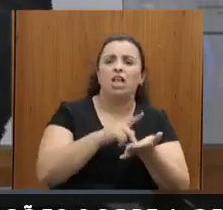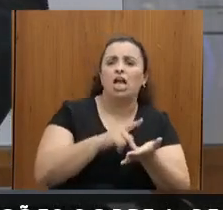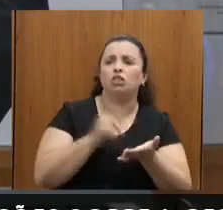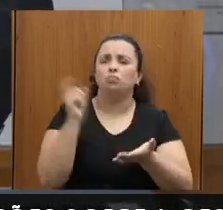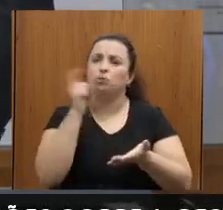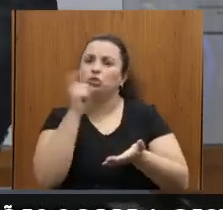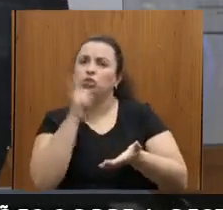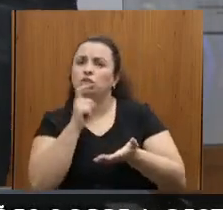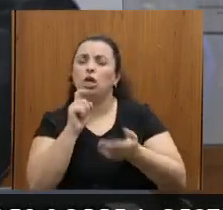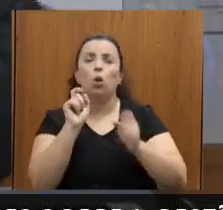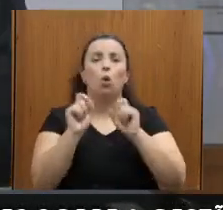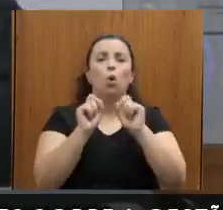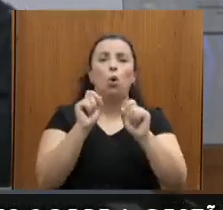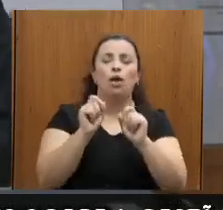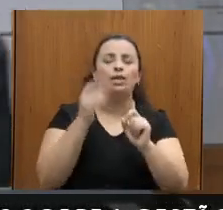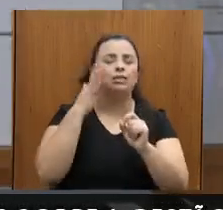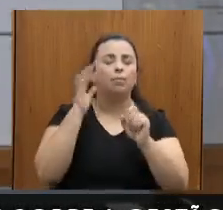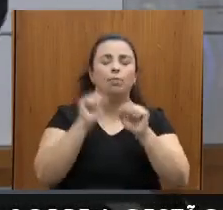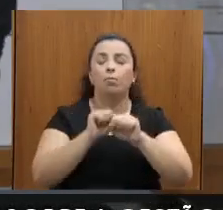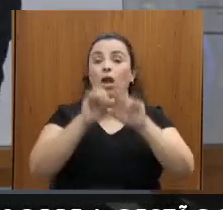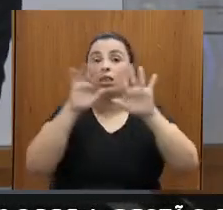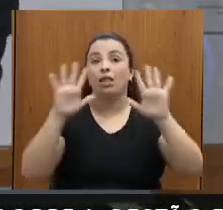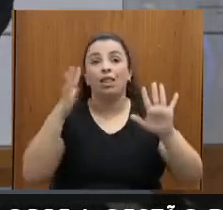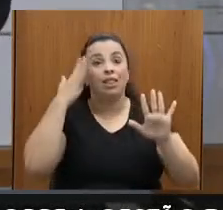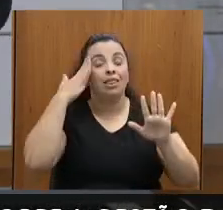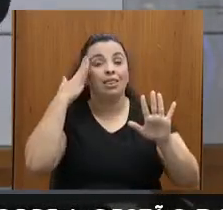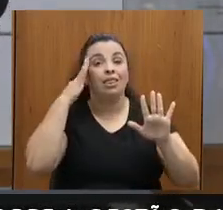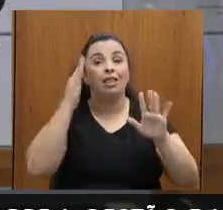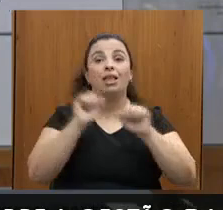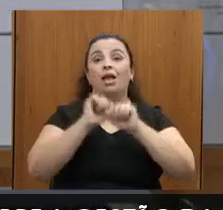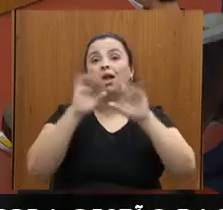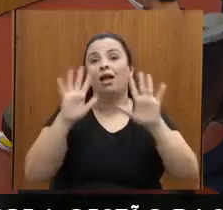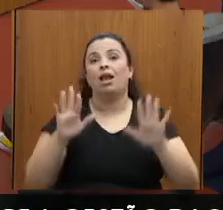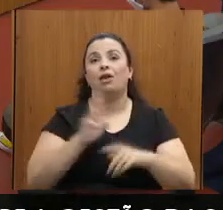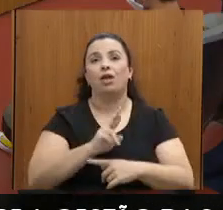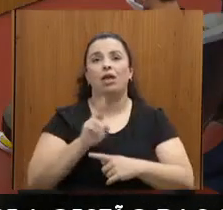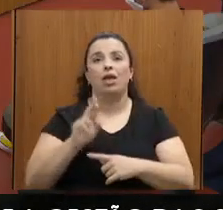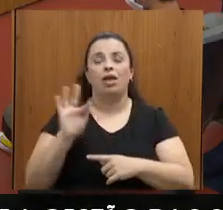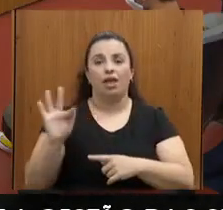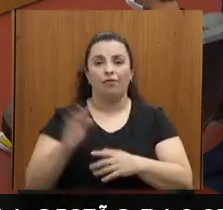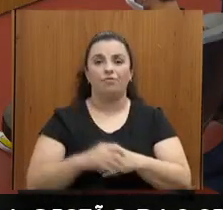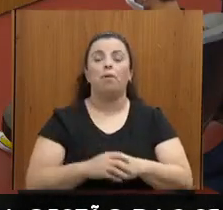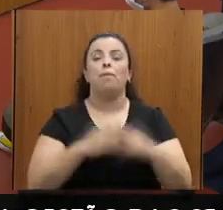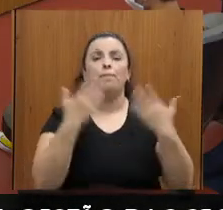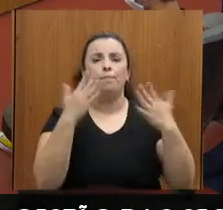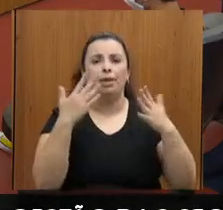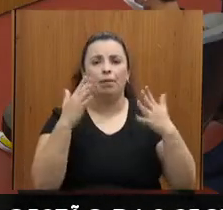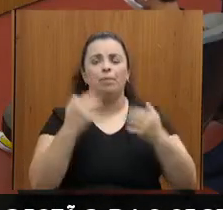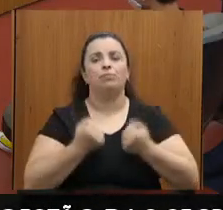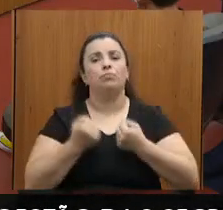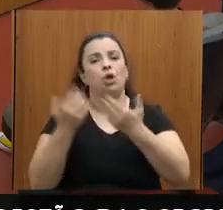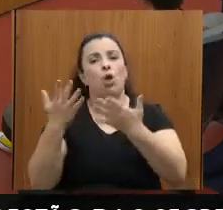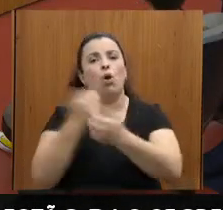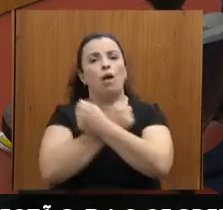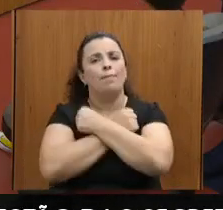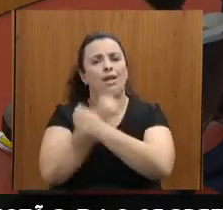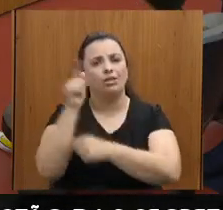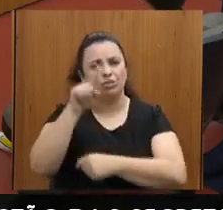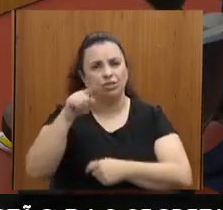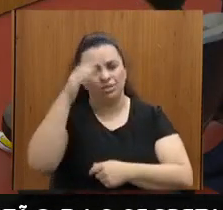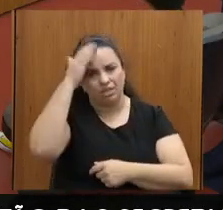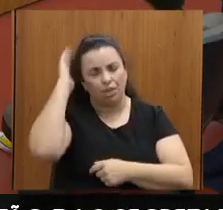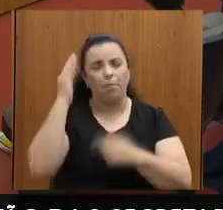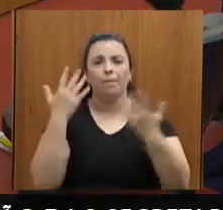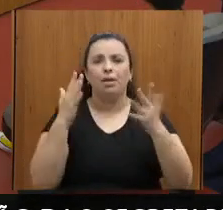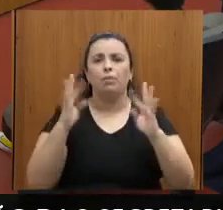prejudicial e assim sucessivamente. Parabéns, secretário Igor, retransmita meu abraço ao nosso governador Romeu Zema, parabéns a toda a equipe,